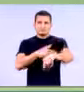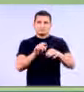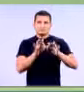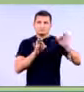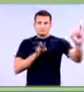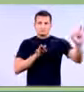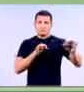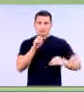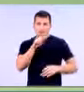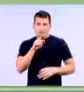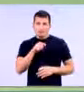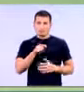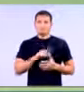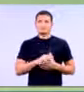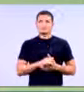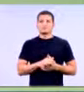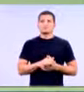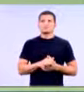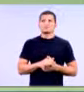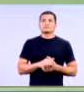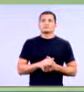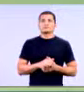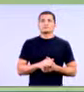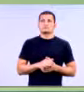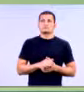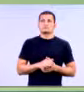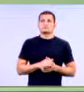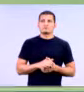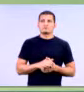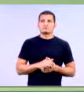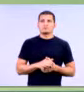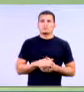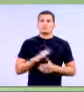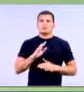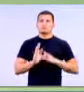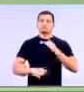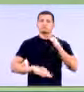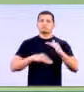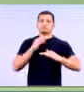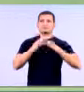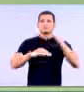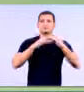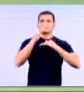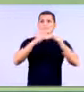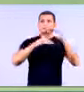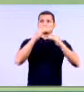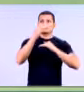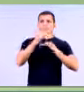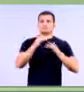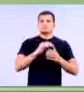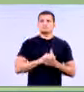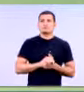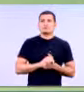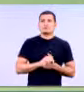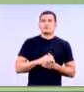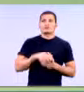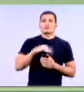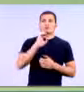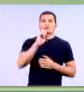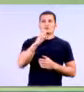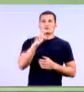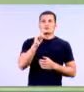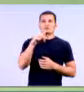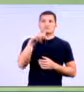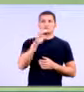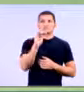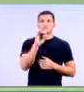Essas concepções passaram, né, um tempo, evoluíram da expansão para a mediação e